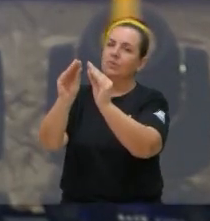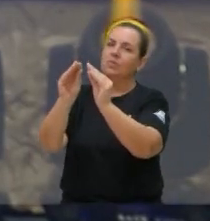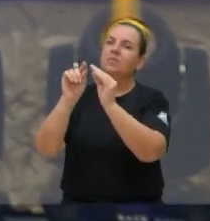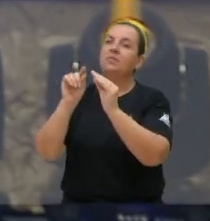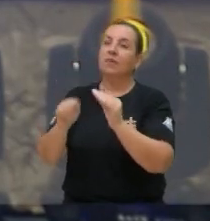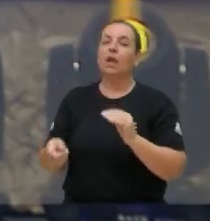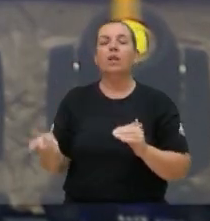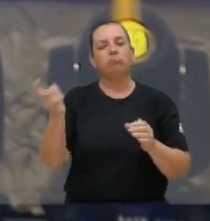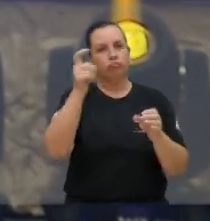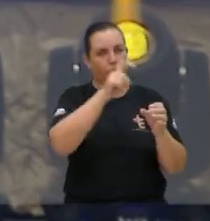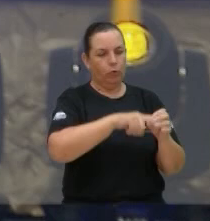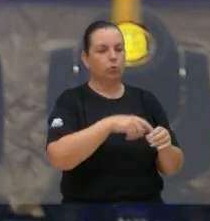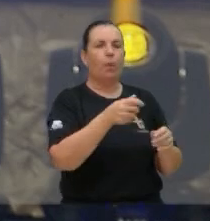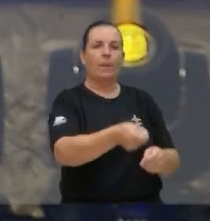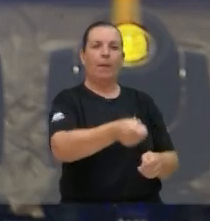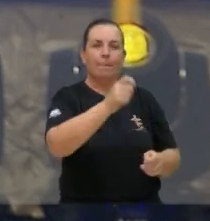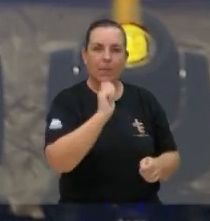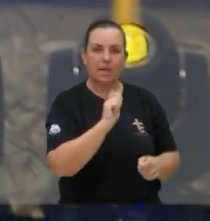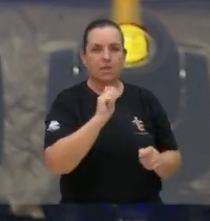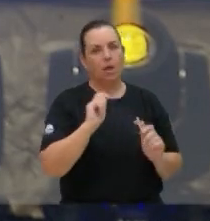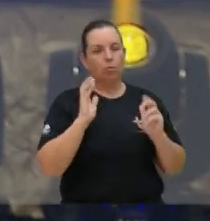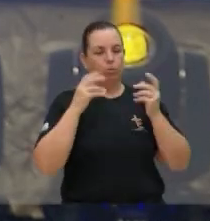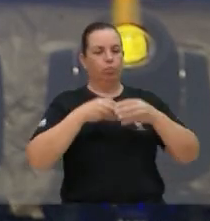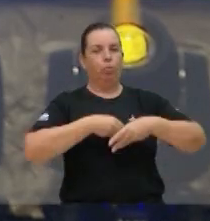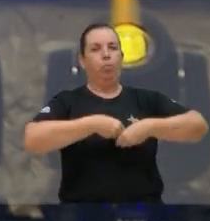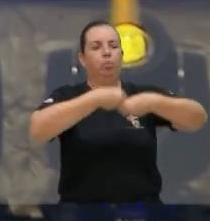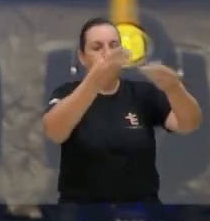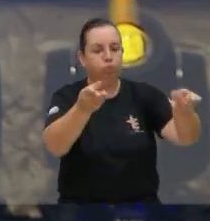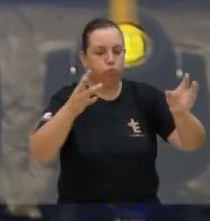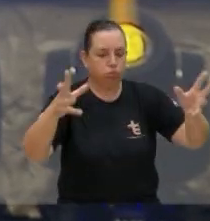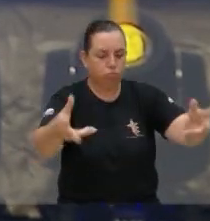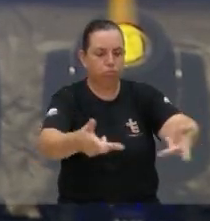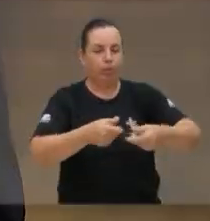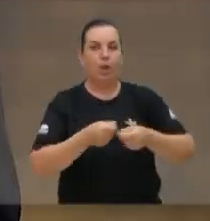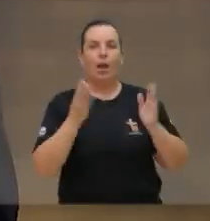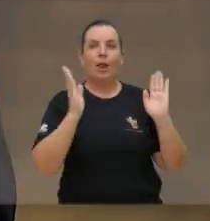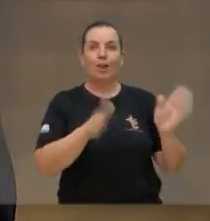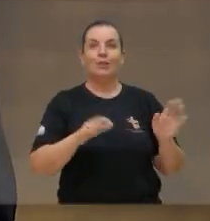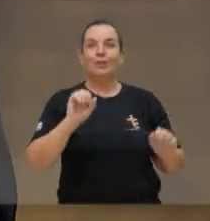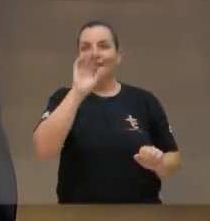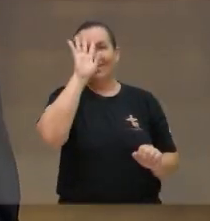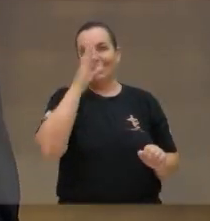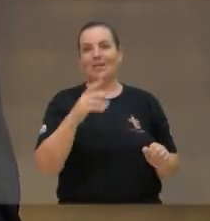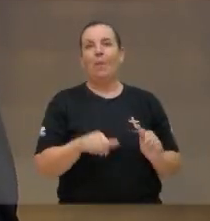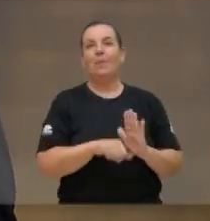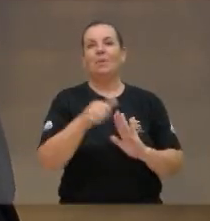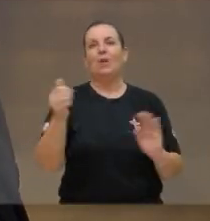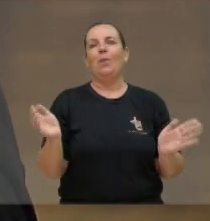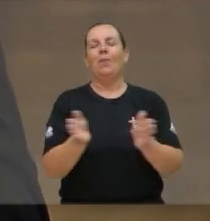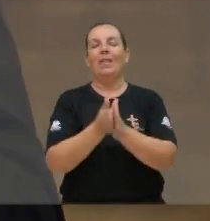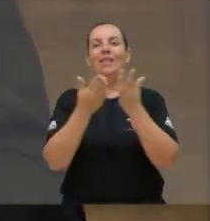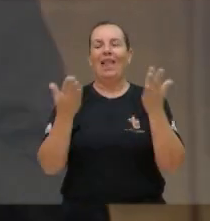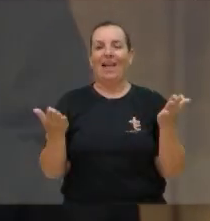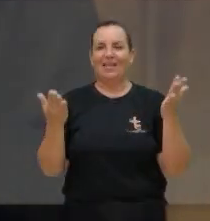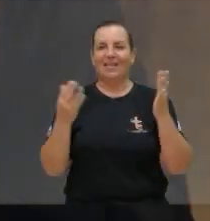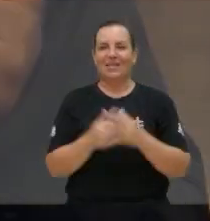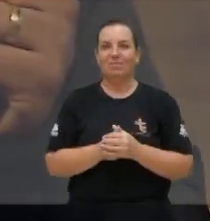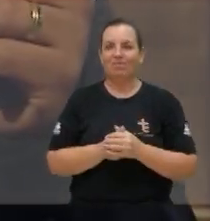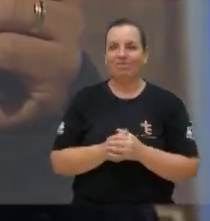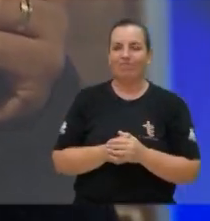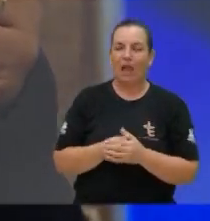pesca. Ali já aconteceu o primeiro milagre daquela imagem. Logo em